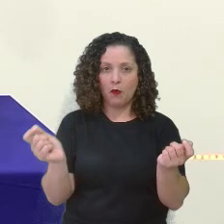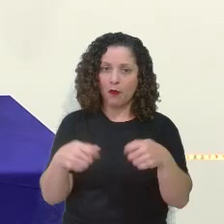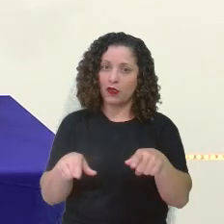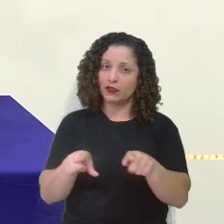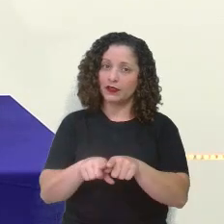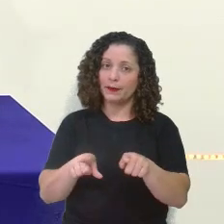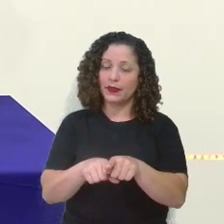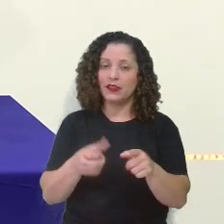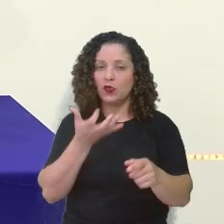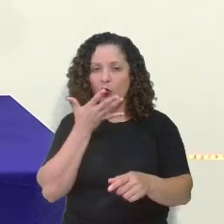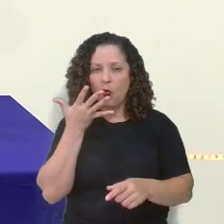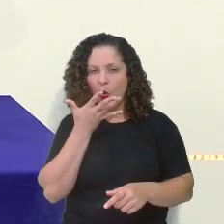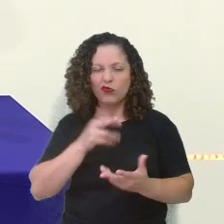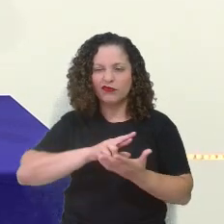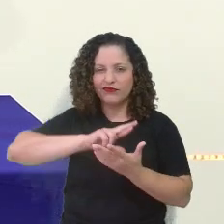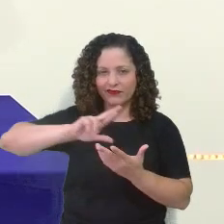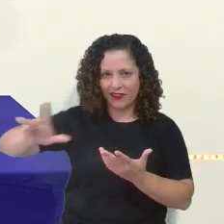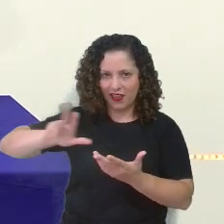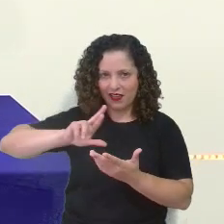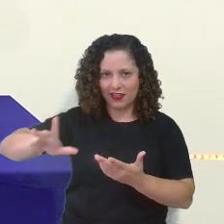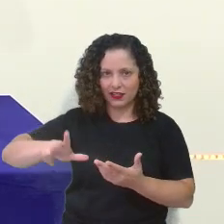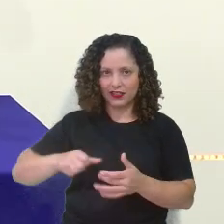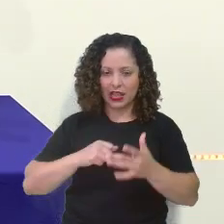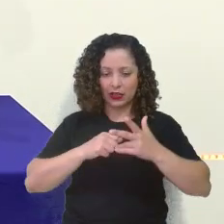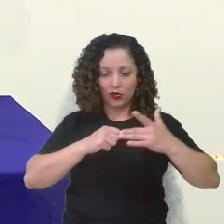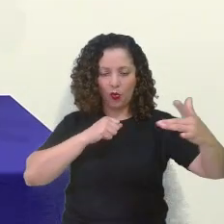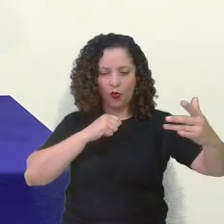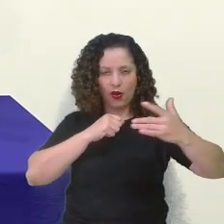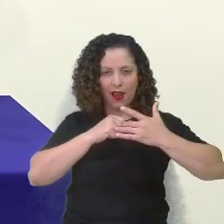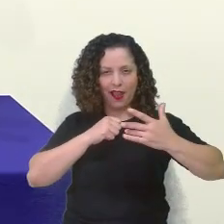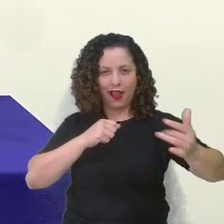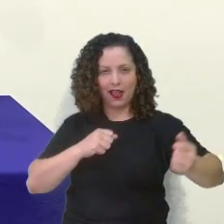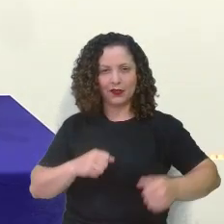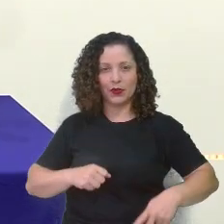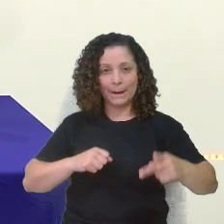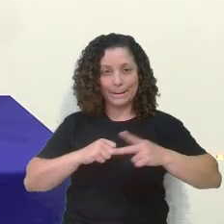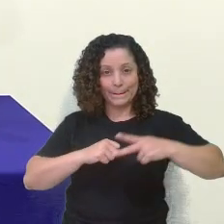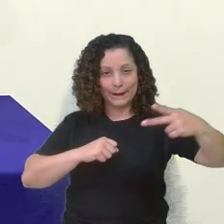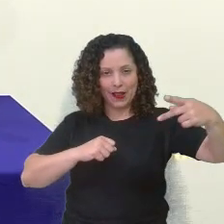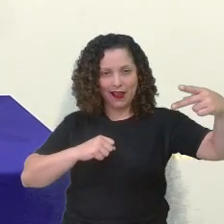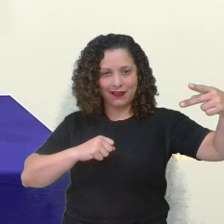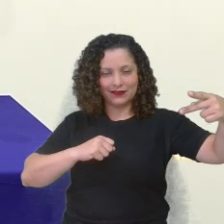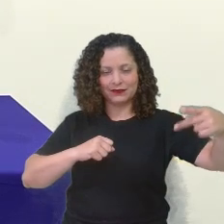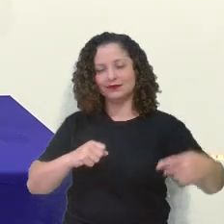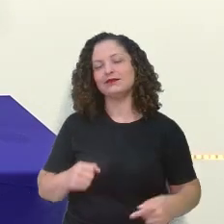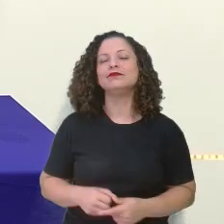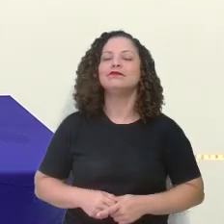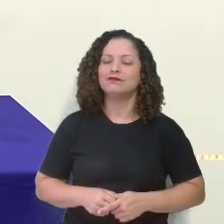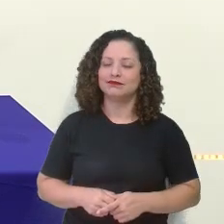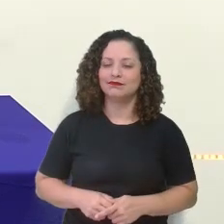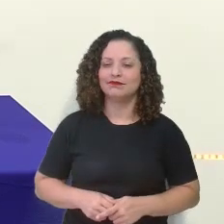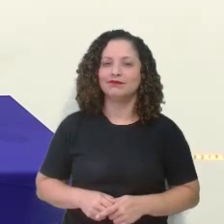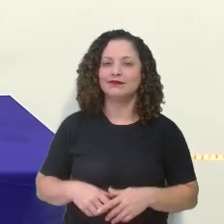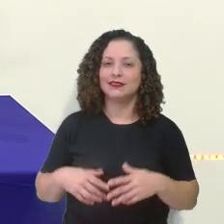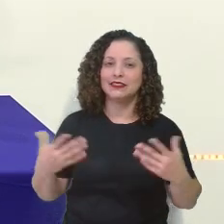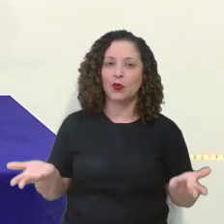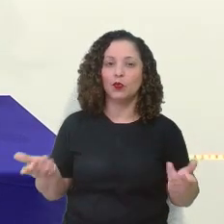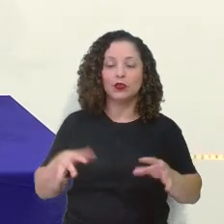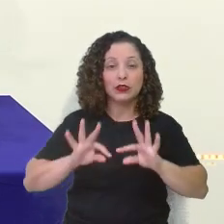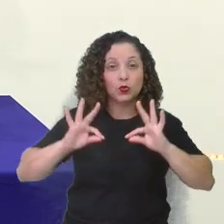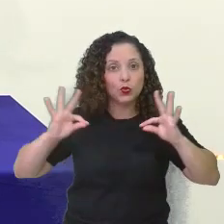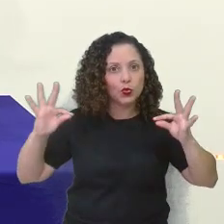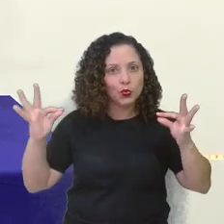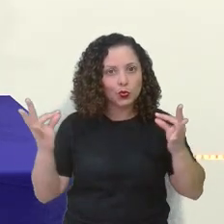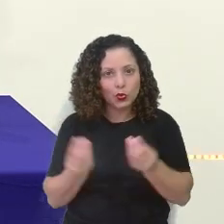ser dourado ou prata, para dar aquele detalhe, aquele charme. Então aí eu tenho todo o material que